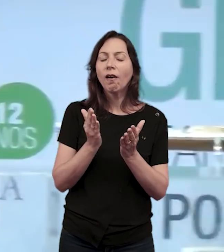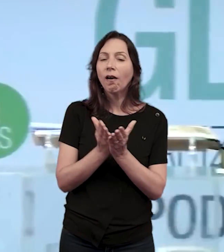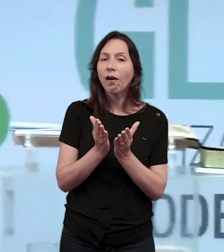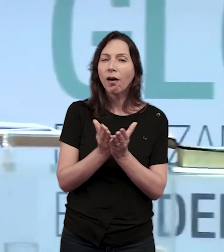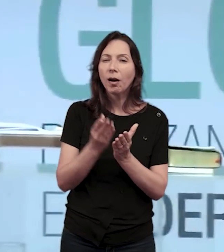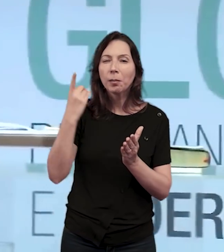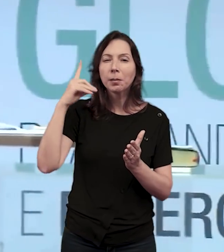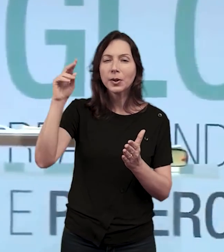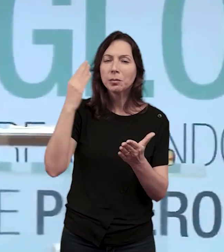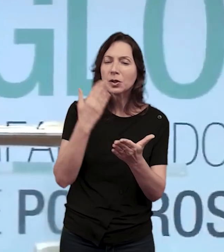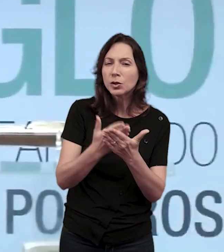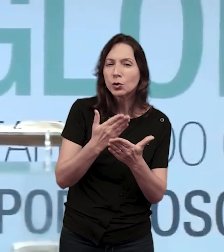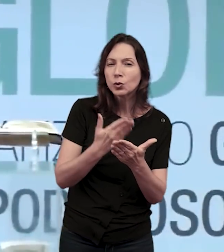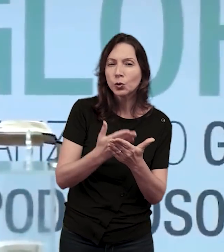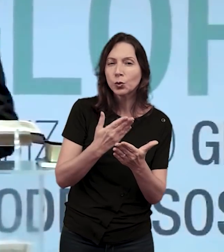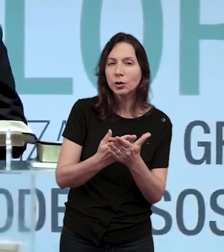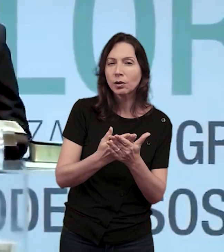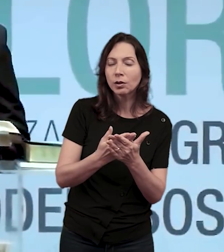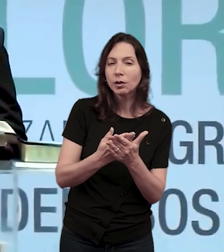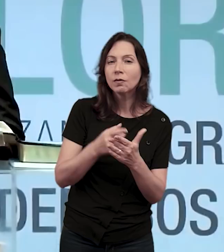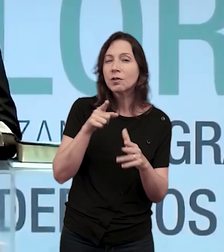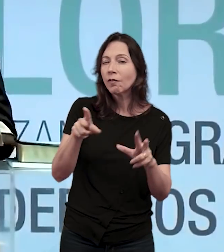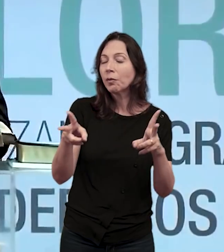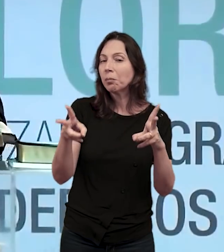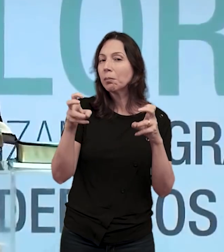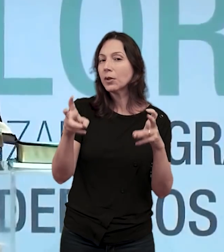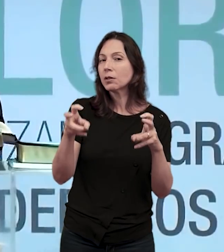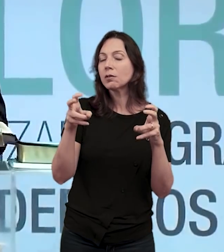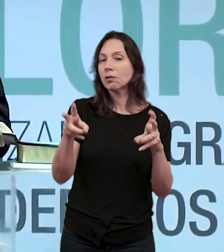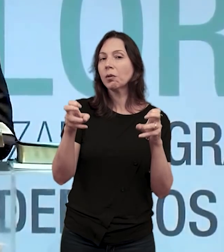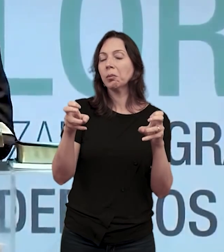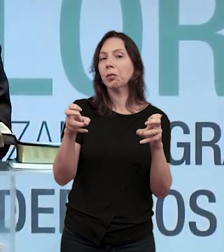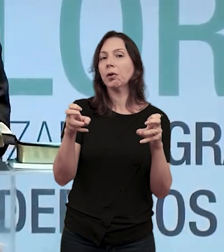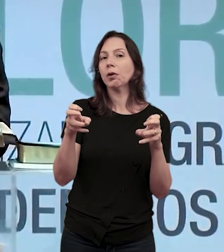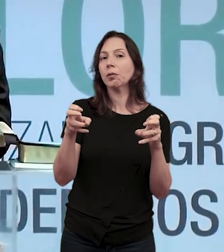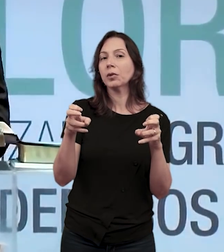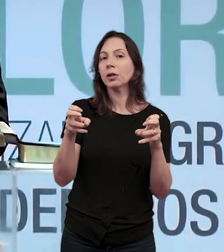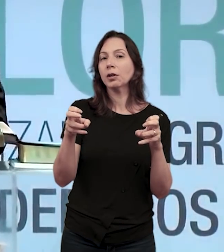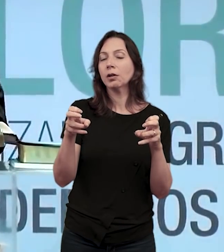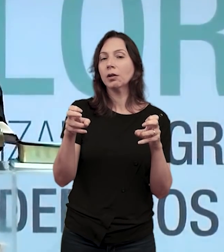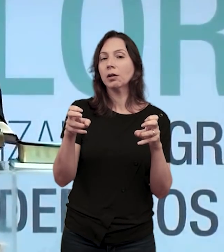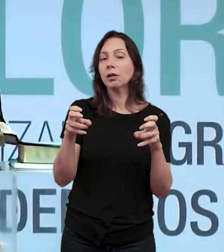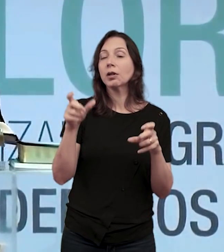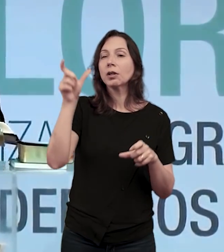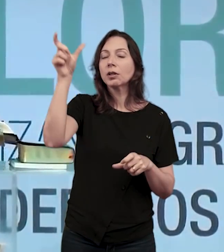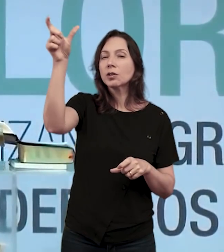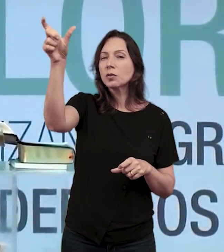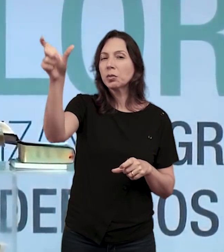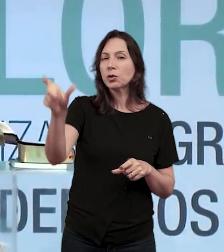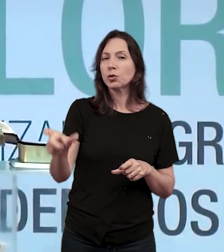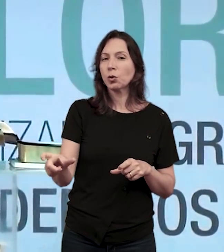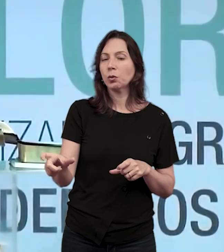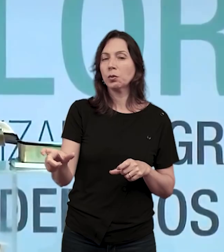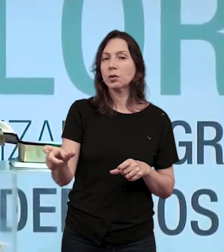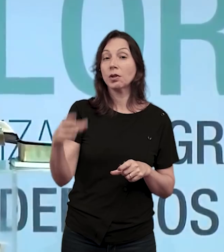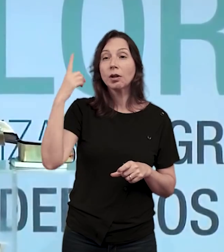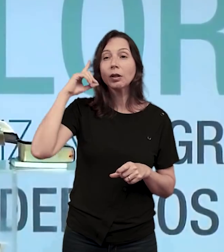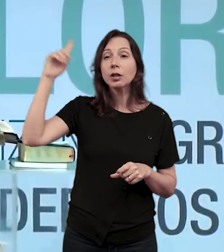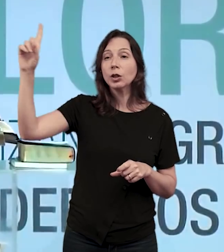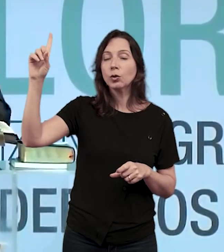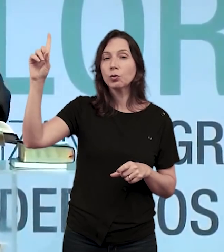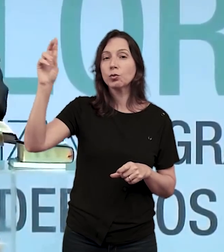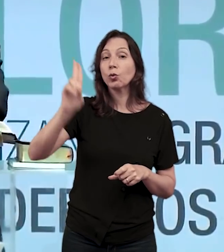Bíblia, e você vai ver algo sublime, algo sublime. É que sempre que